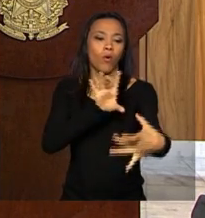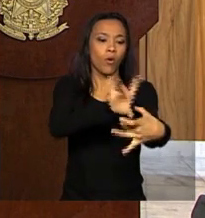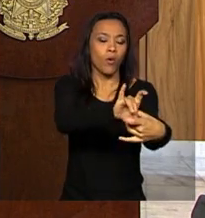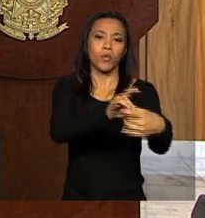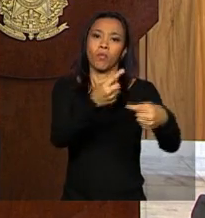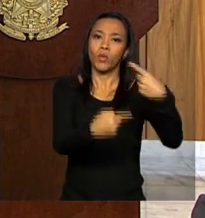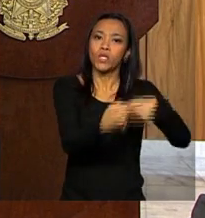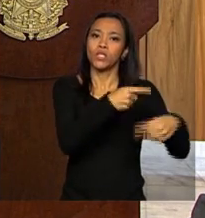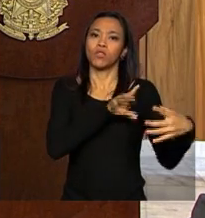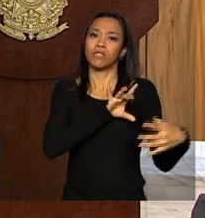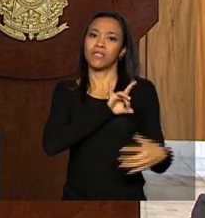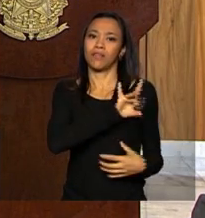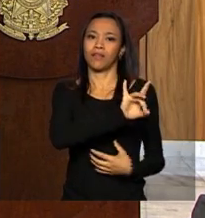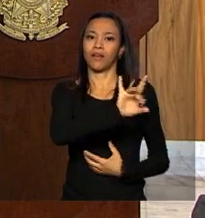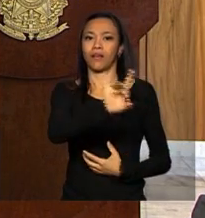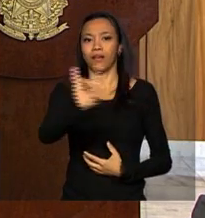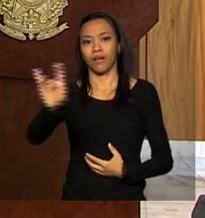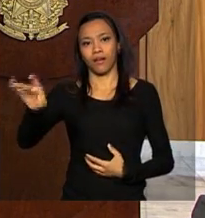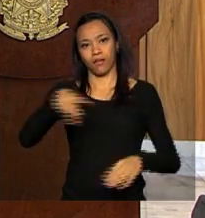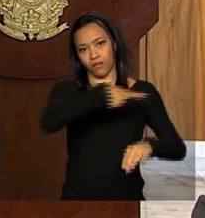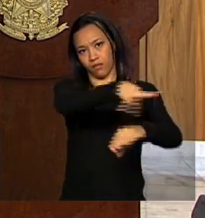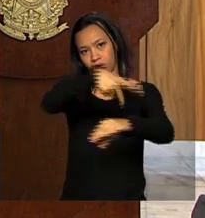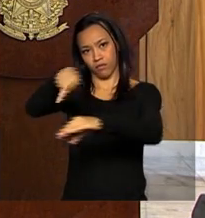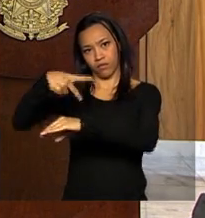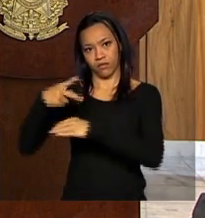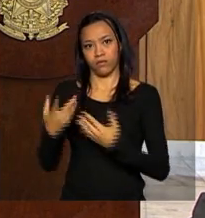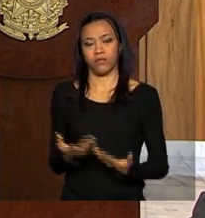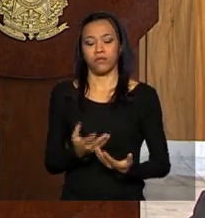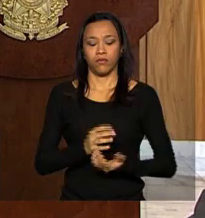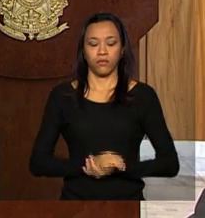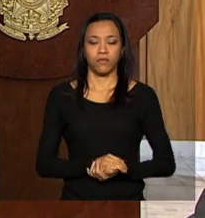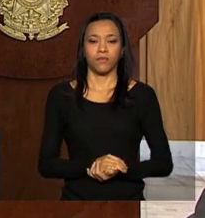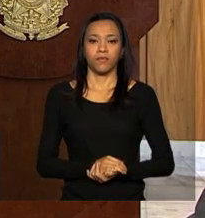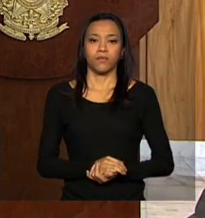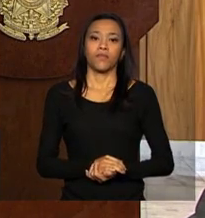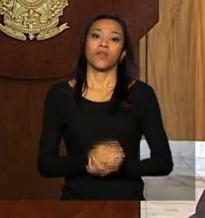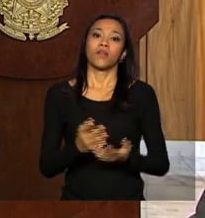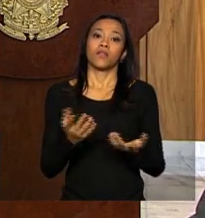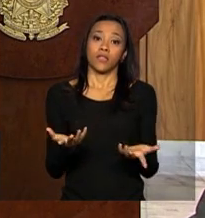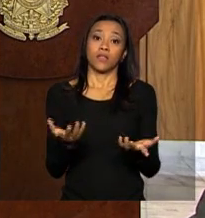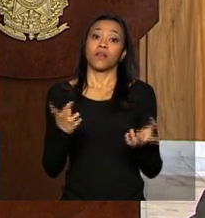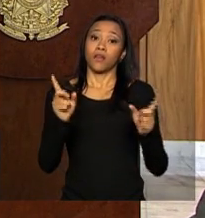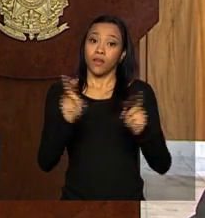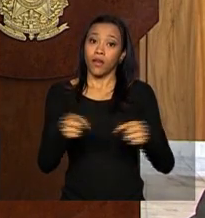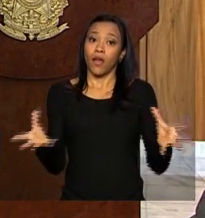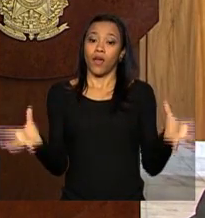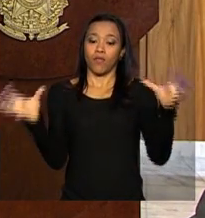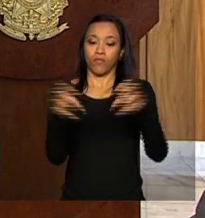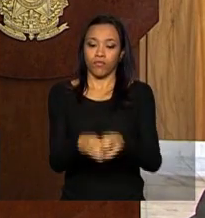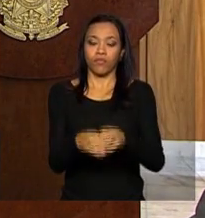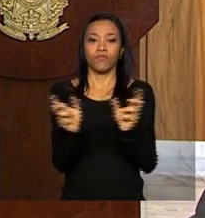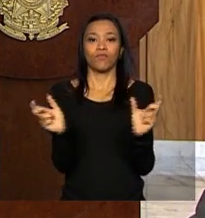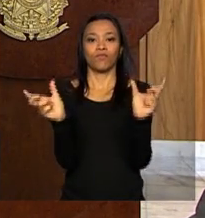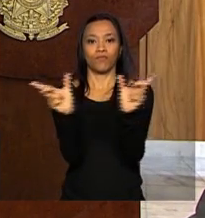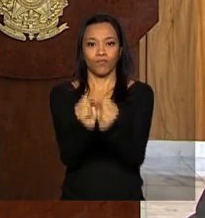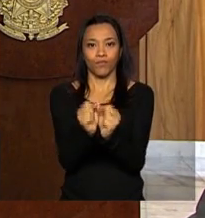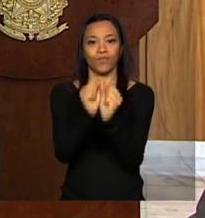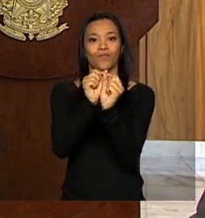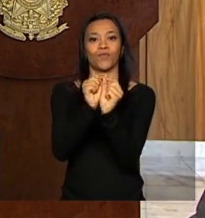as possibilidades de cumprimento por parte dos seus Estados-membros, dos seus compromissos